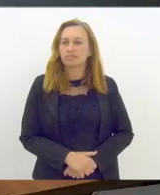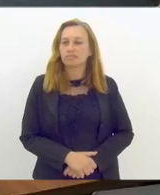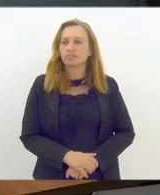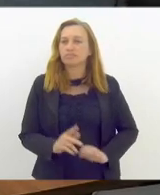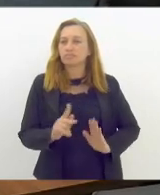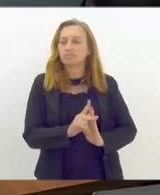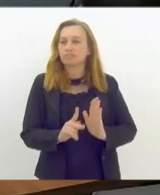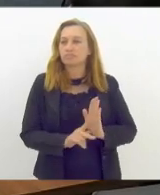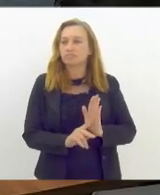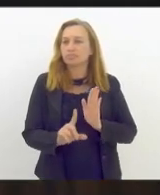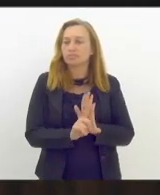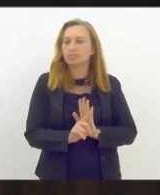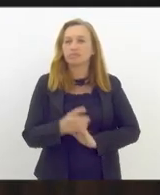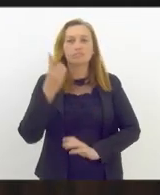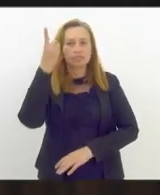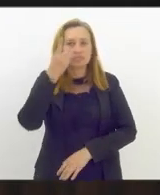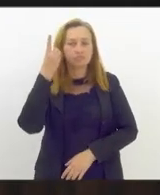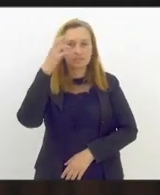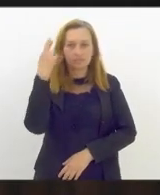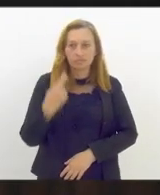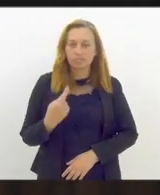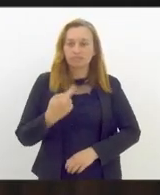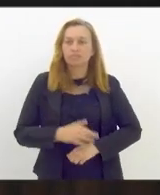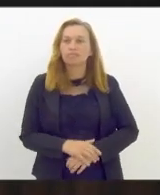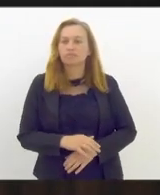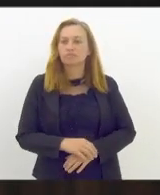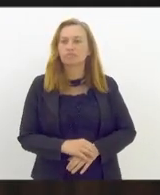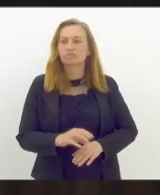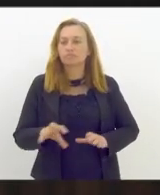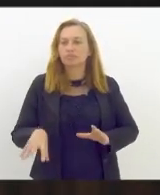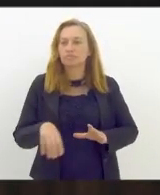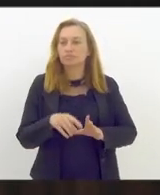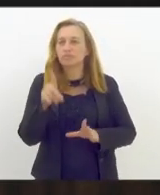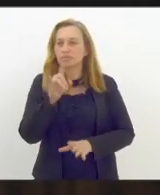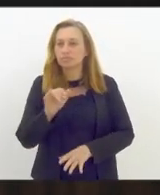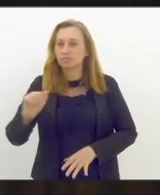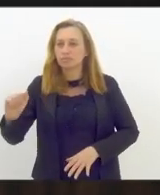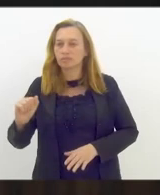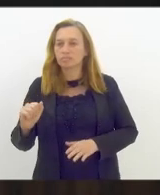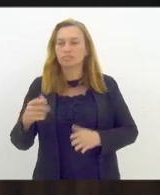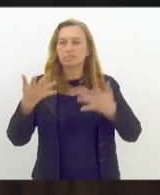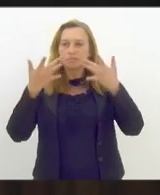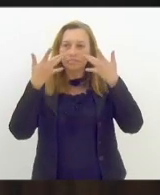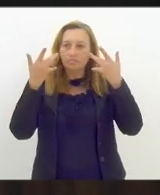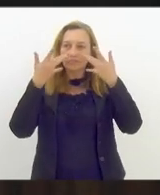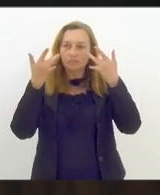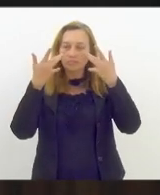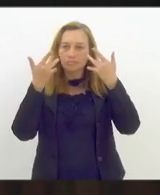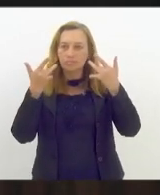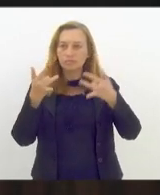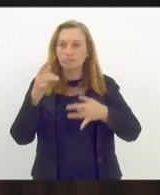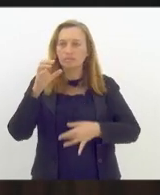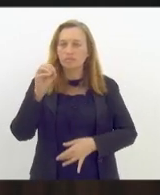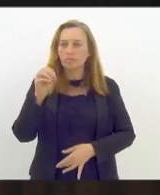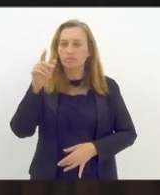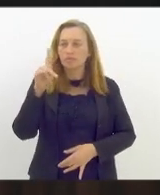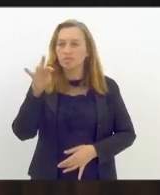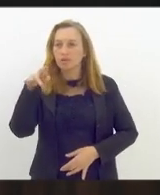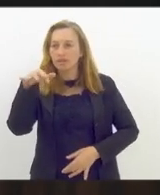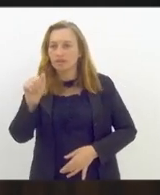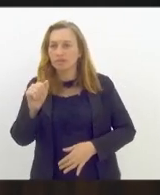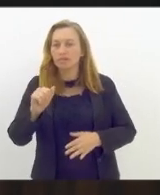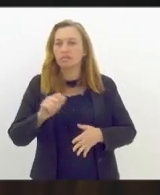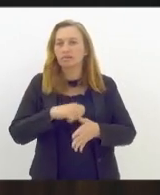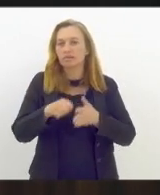Projeto de lei de autoria da deputada Renata Souza, que inclui o Dia do Teatro das Oprimidas no calendário oficial do Estado do Rio de